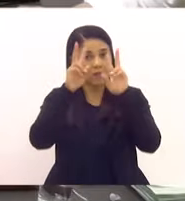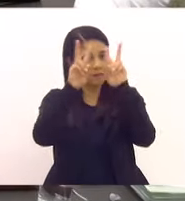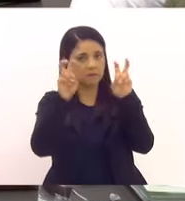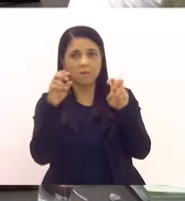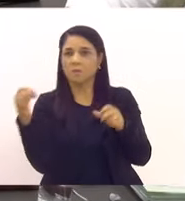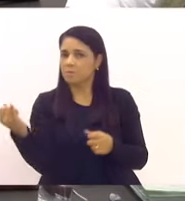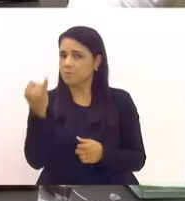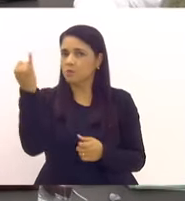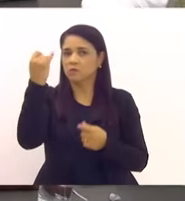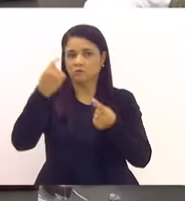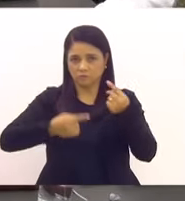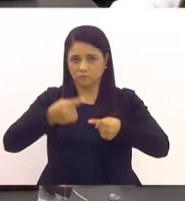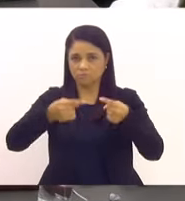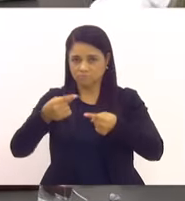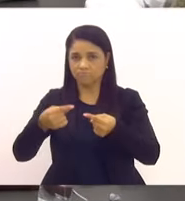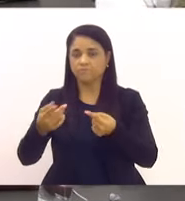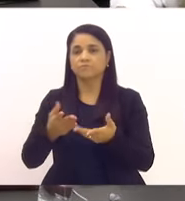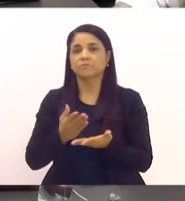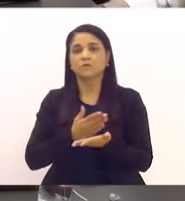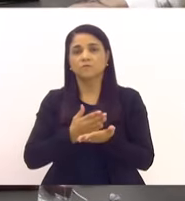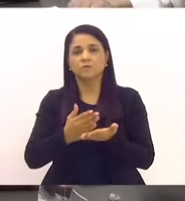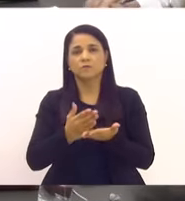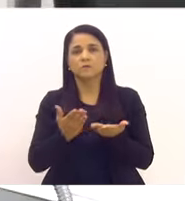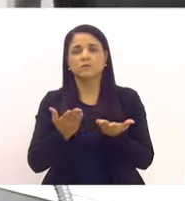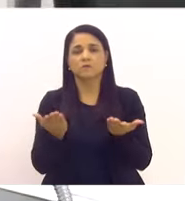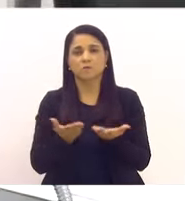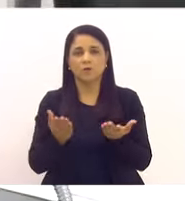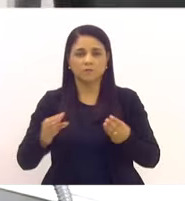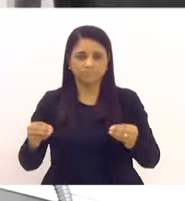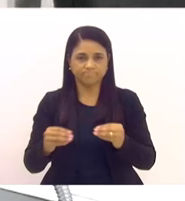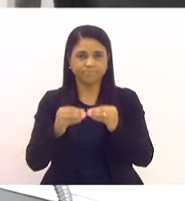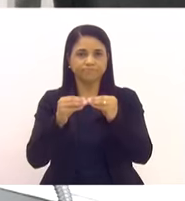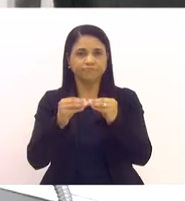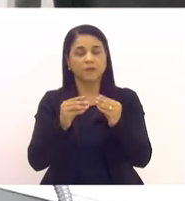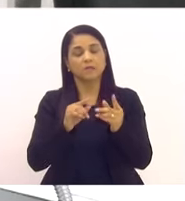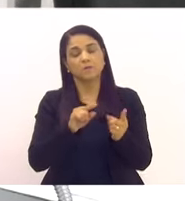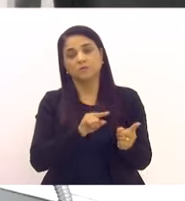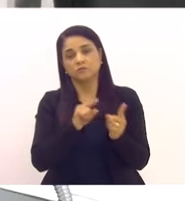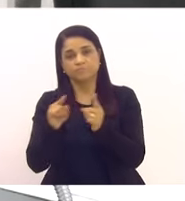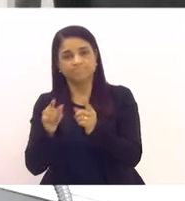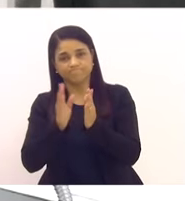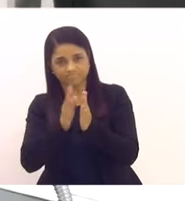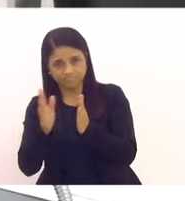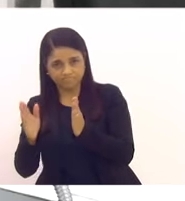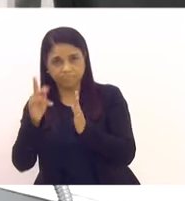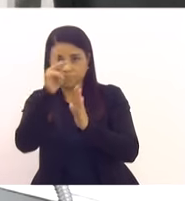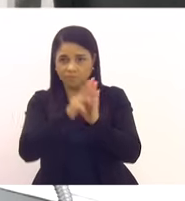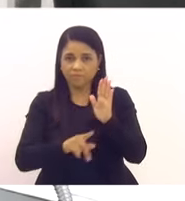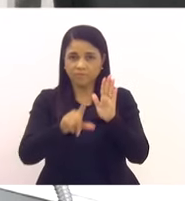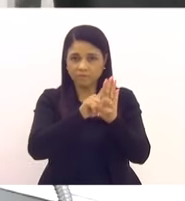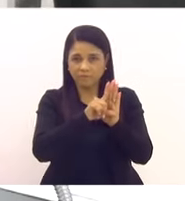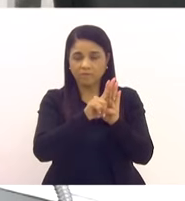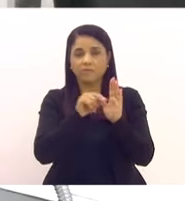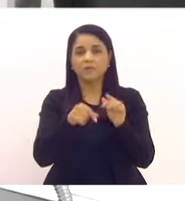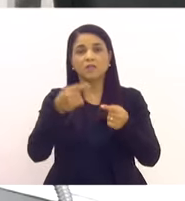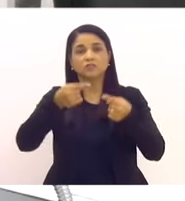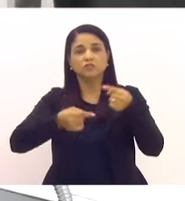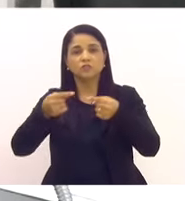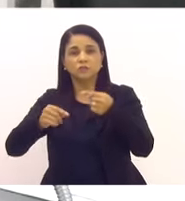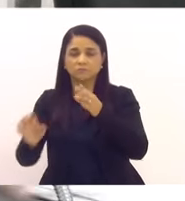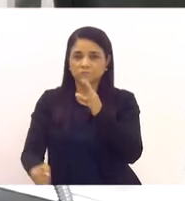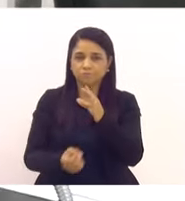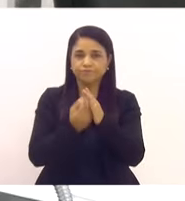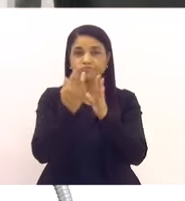gente começa por alguns da extraordinária e depois passa para a ordinária, lembrando que a gente traz para a ordinária a discussão da criação